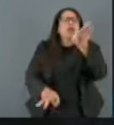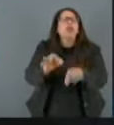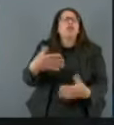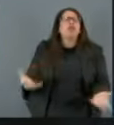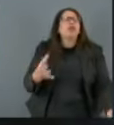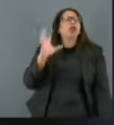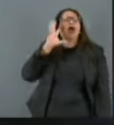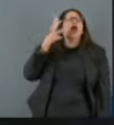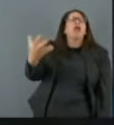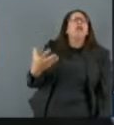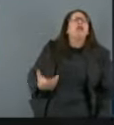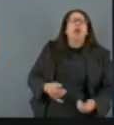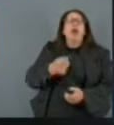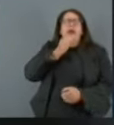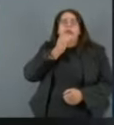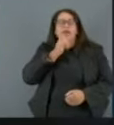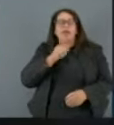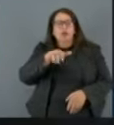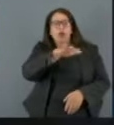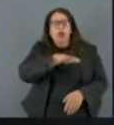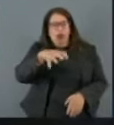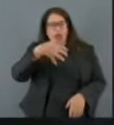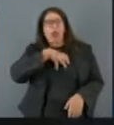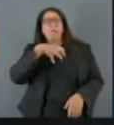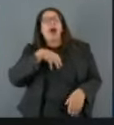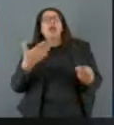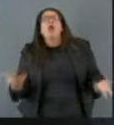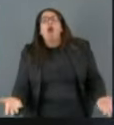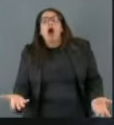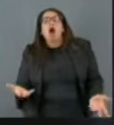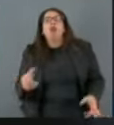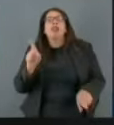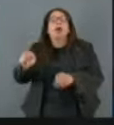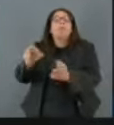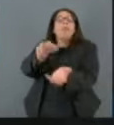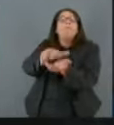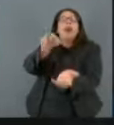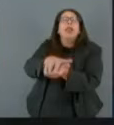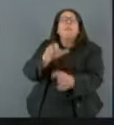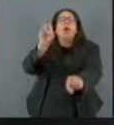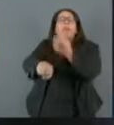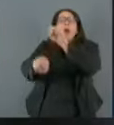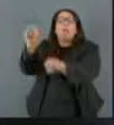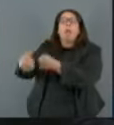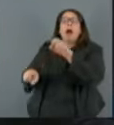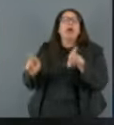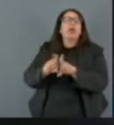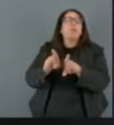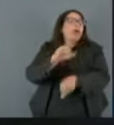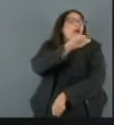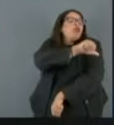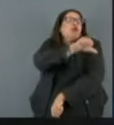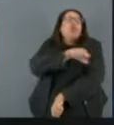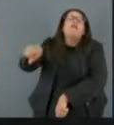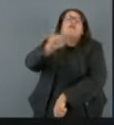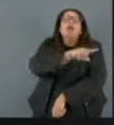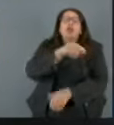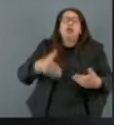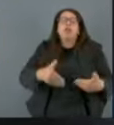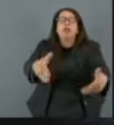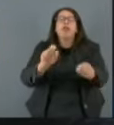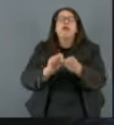tomou, por exemplo, em relação à Bahia, em relação a esses assassinatos em Pernambuco, em relação ao próprio Rio de Janeiro, para uma atuação